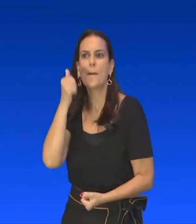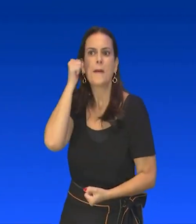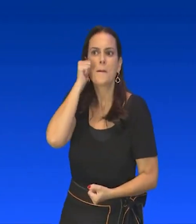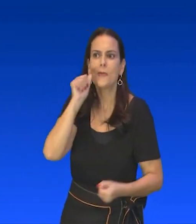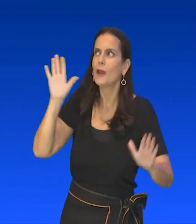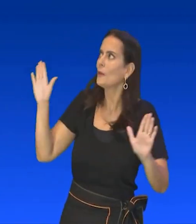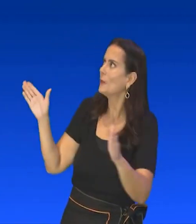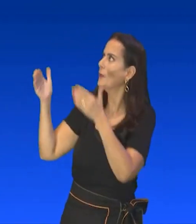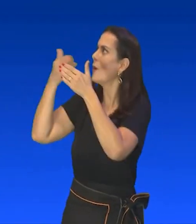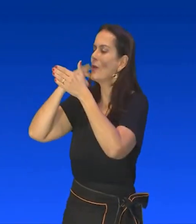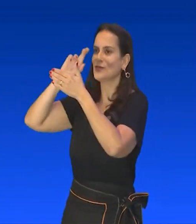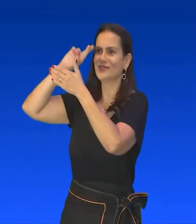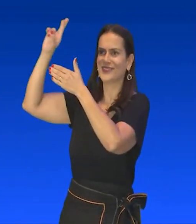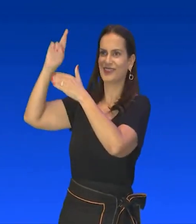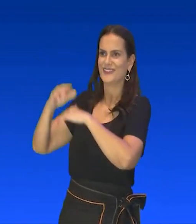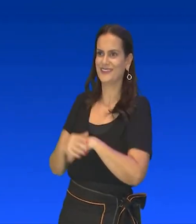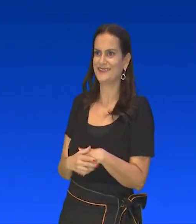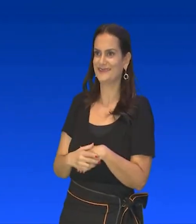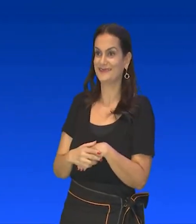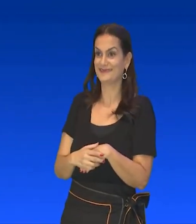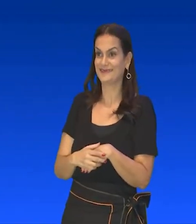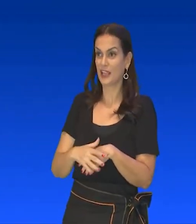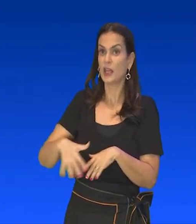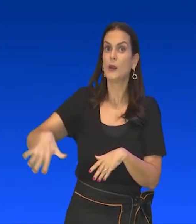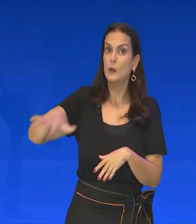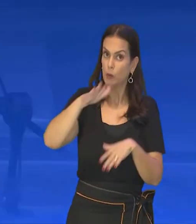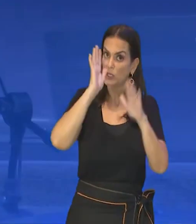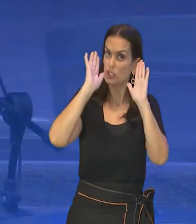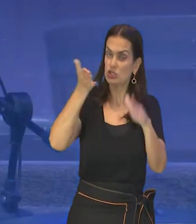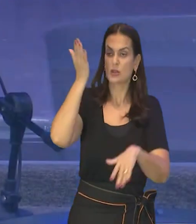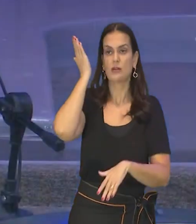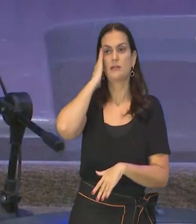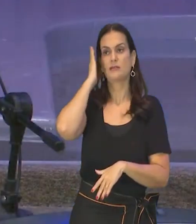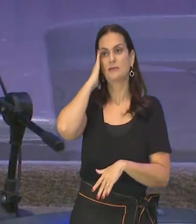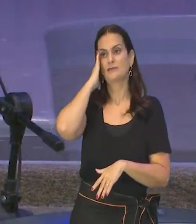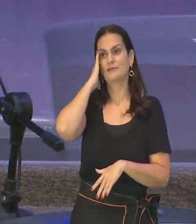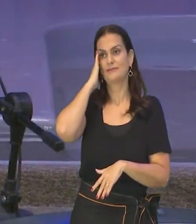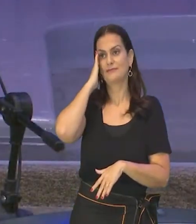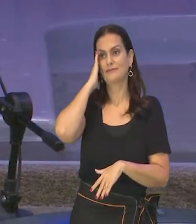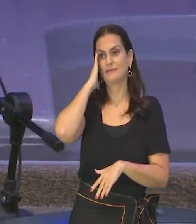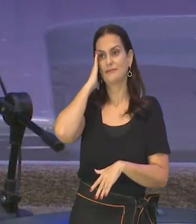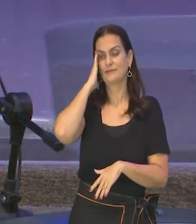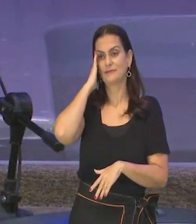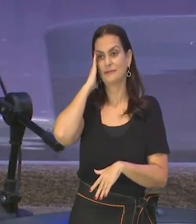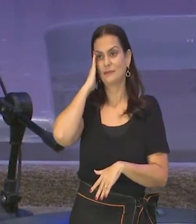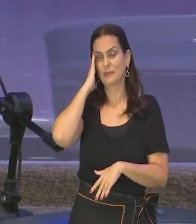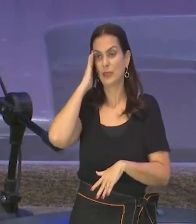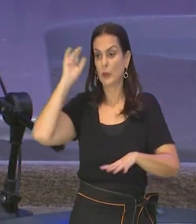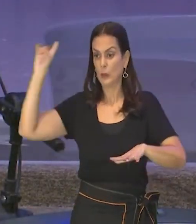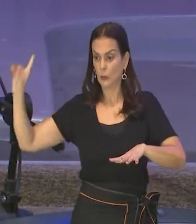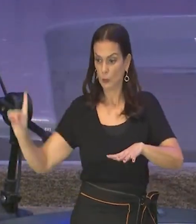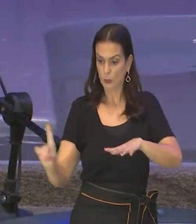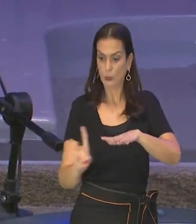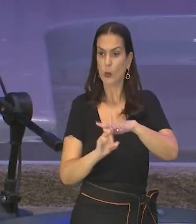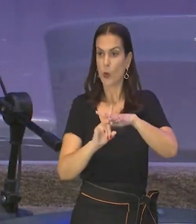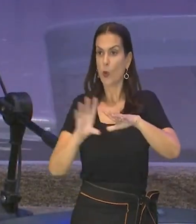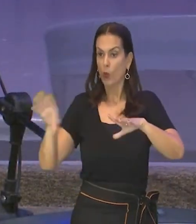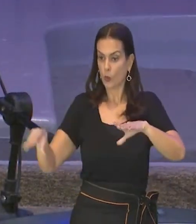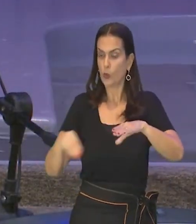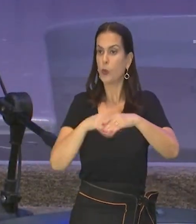Senhor. Ora, todos nós sabemos uma inclusão importante neste verso,